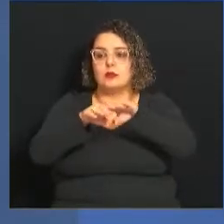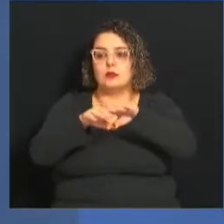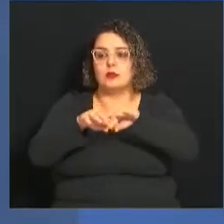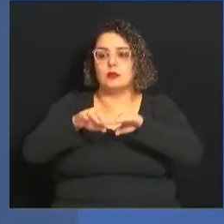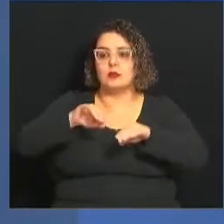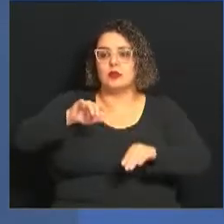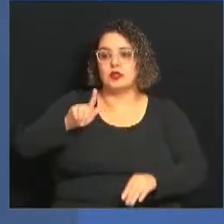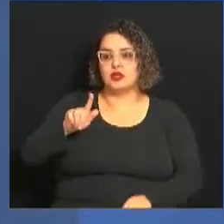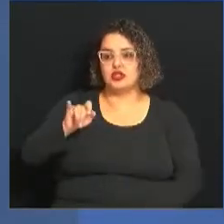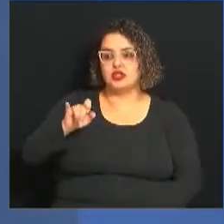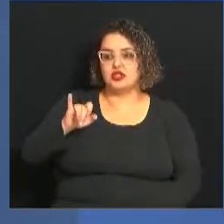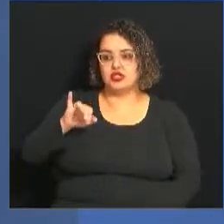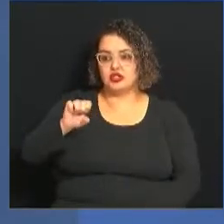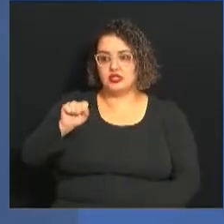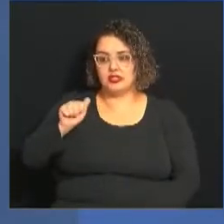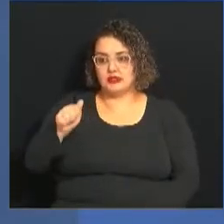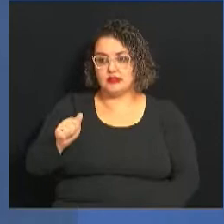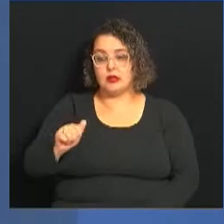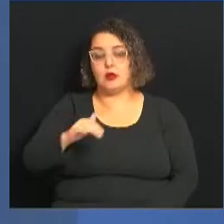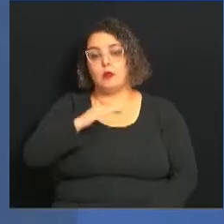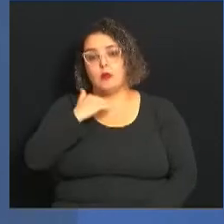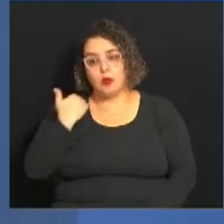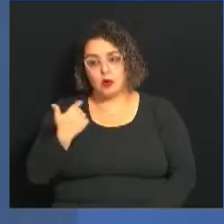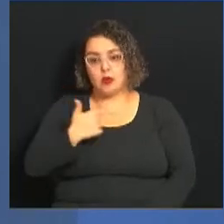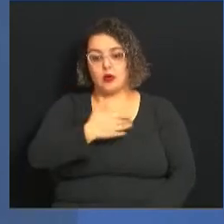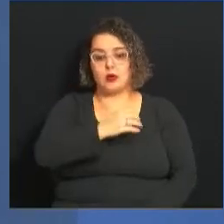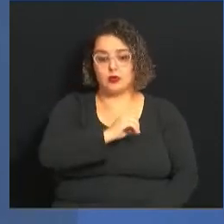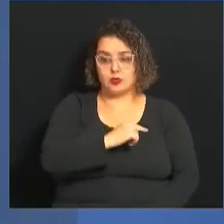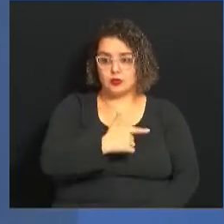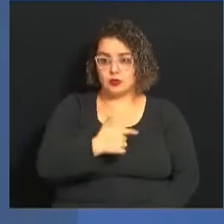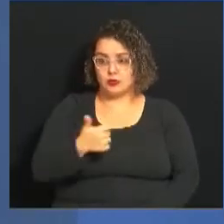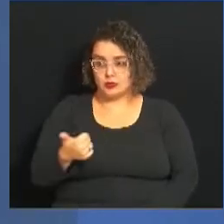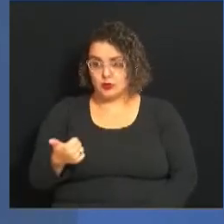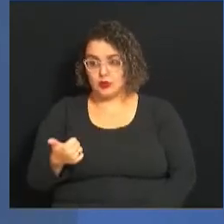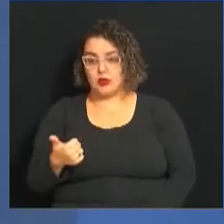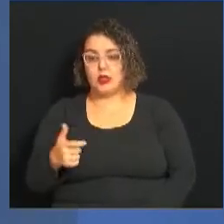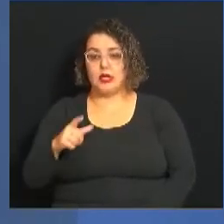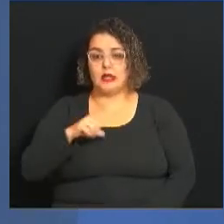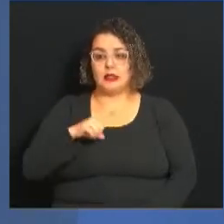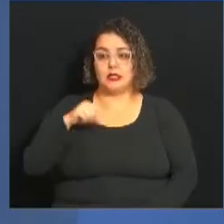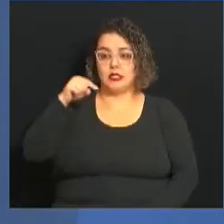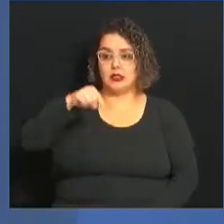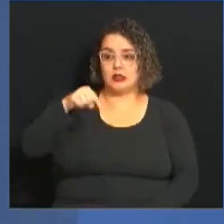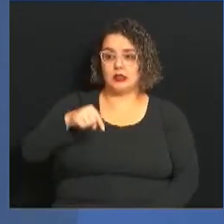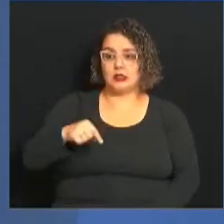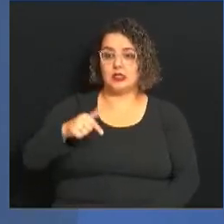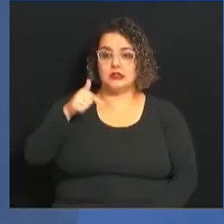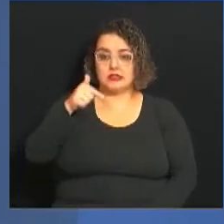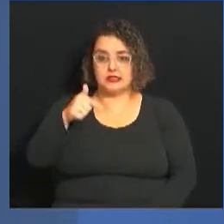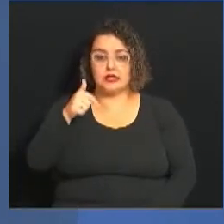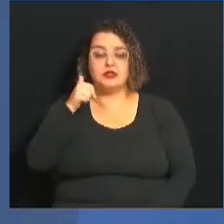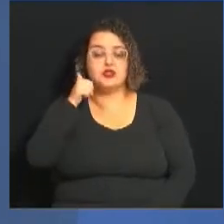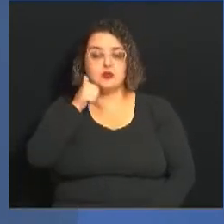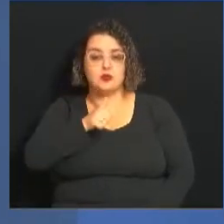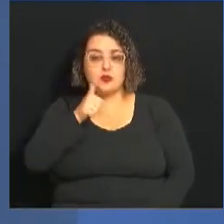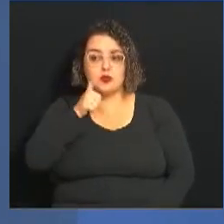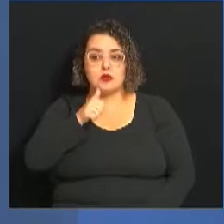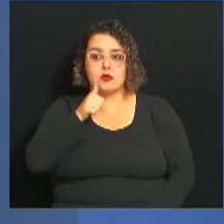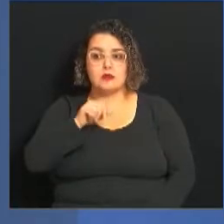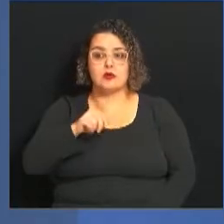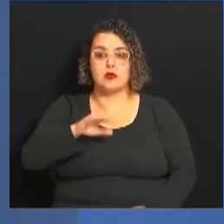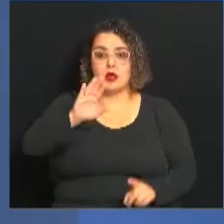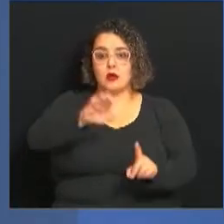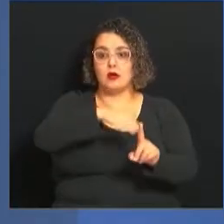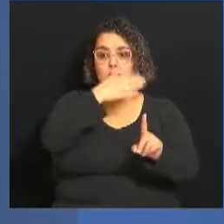Geisa Oliveira, falecida em 2021. Então, a gente tem aqui, olha, 7 mulheres que vão ser homenageadas